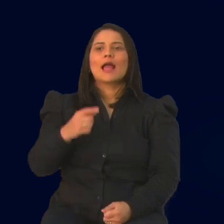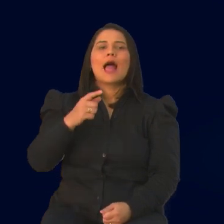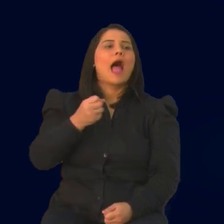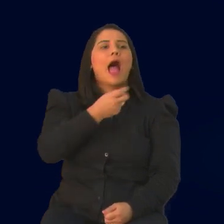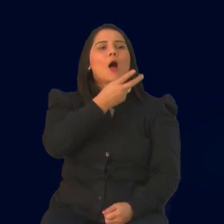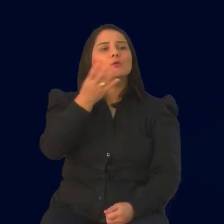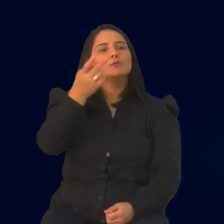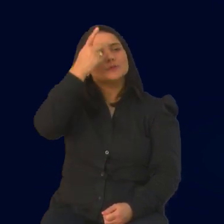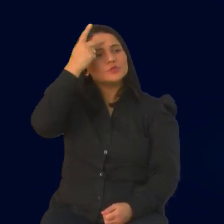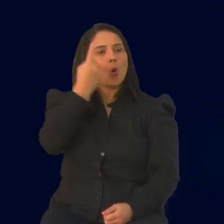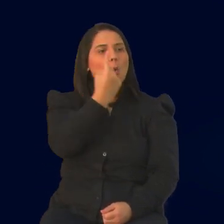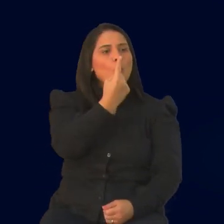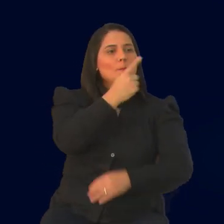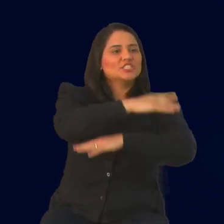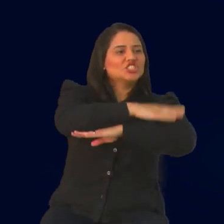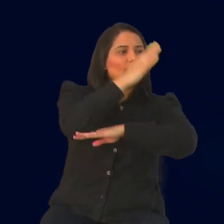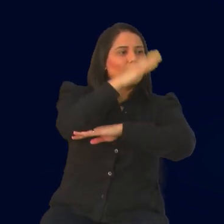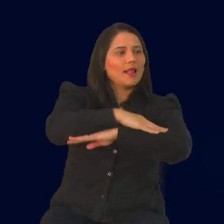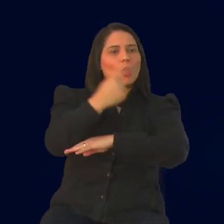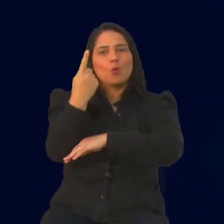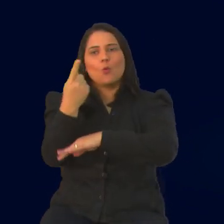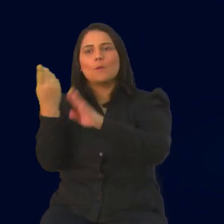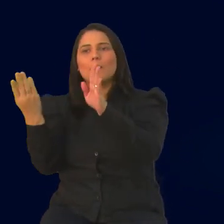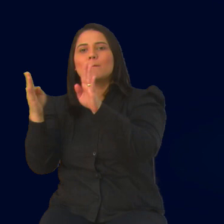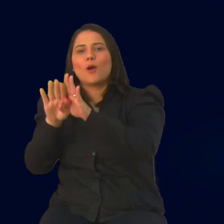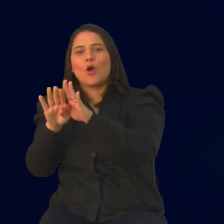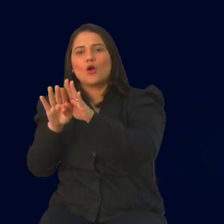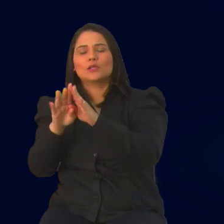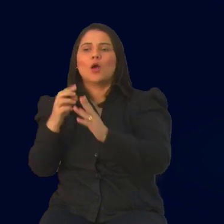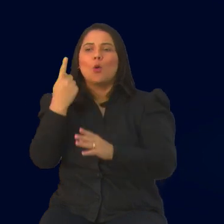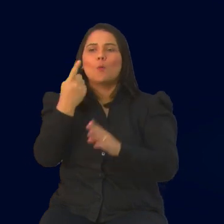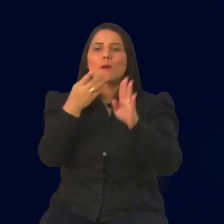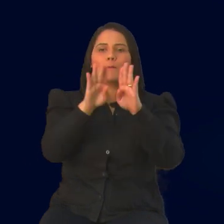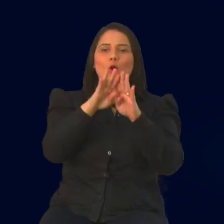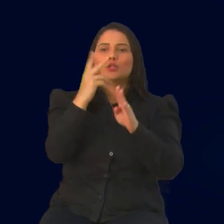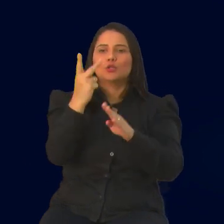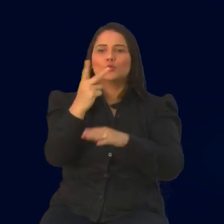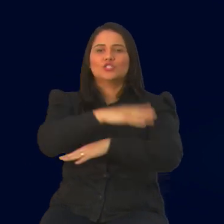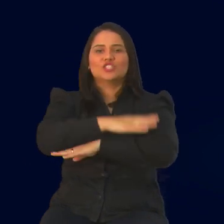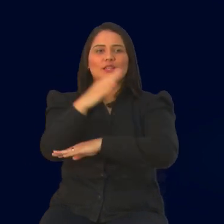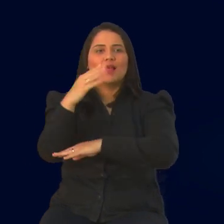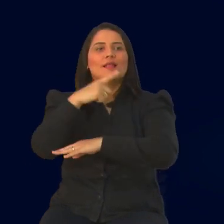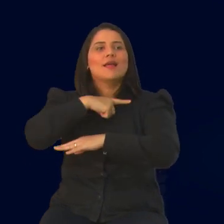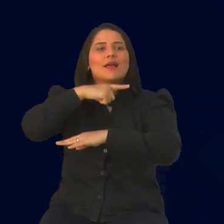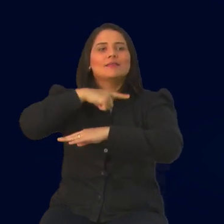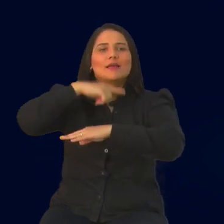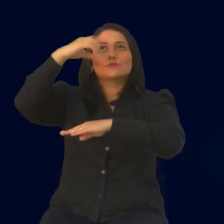portas? Uma porta e duas janelas. Alguém fez chaminé?